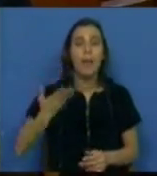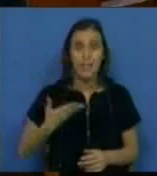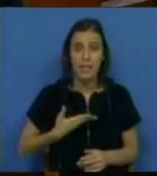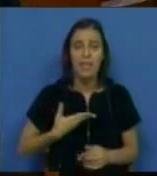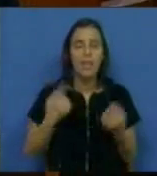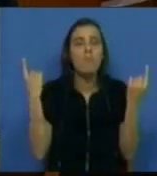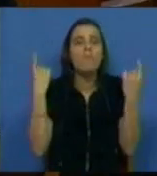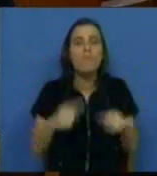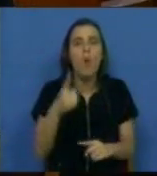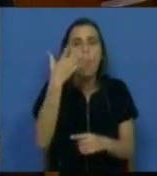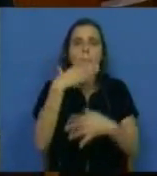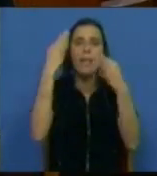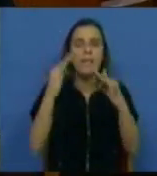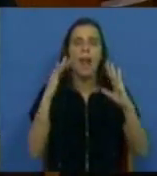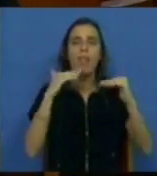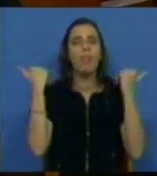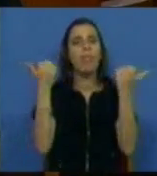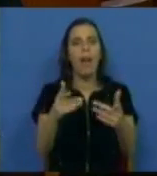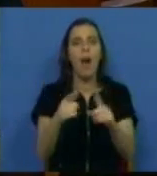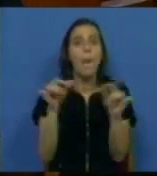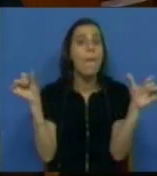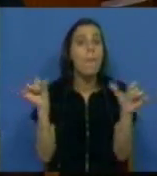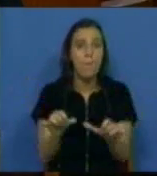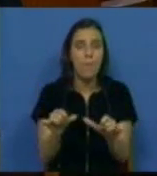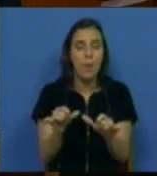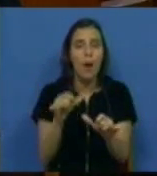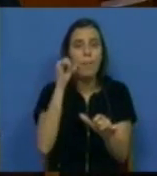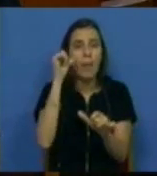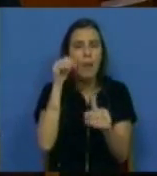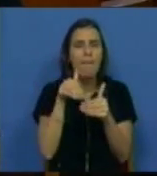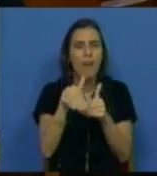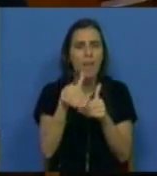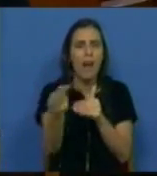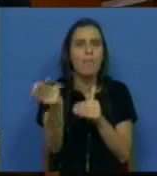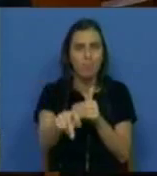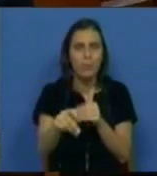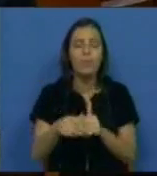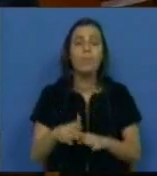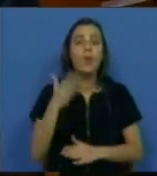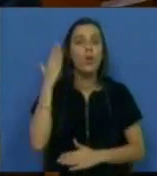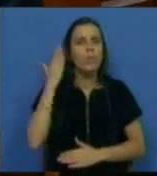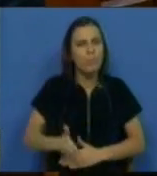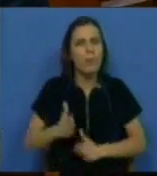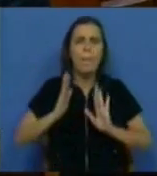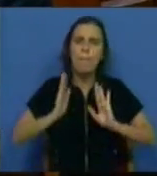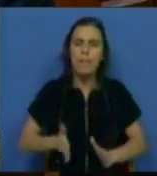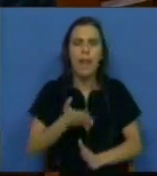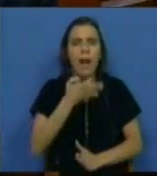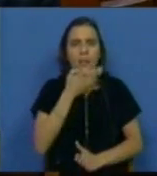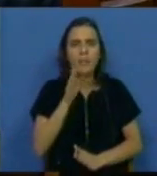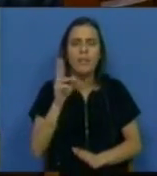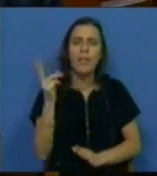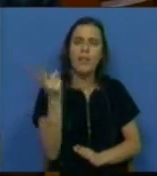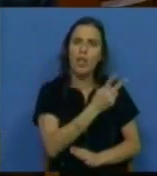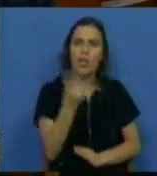PSD só têm uma certeza para oferecer. O pior ainda está para vir. Justiça seja feita aos